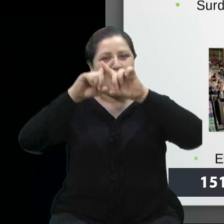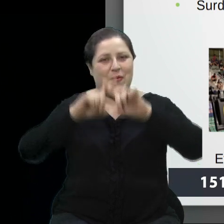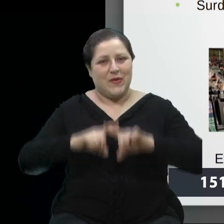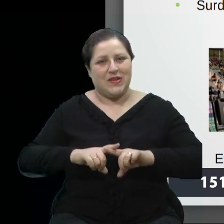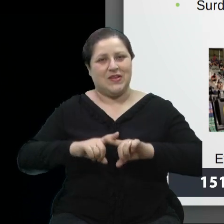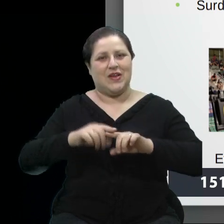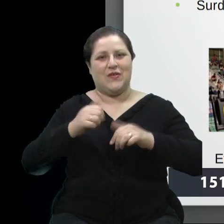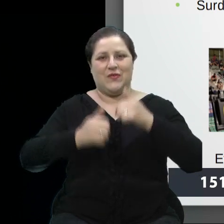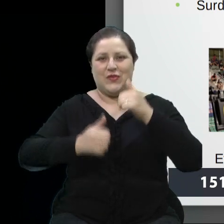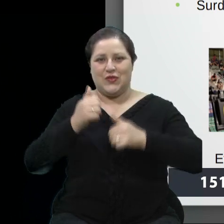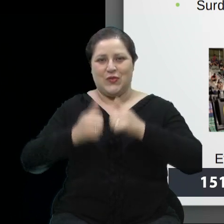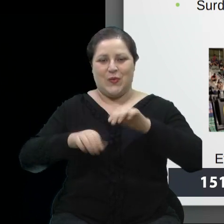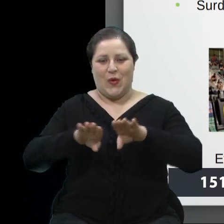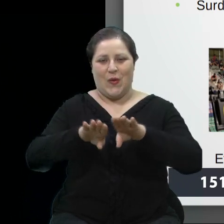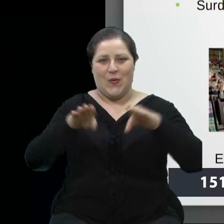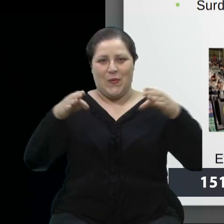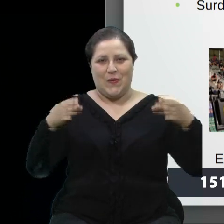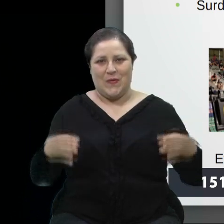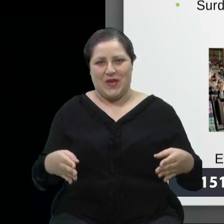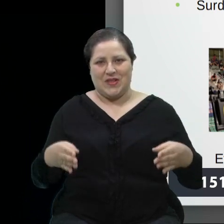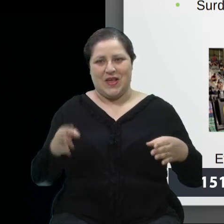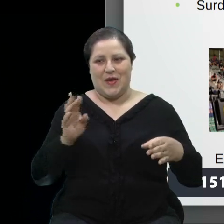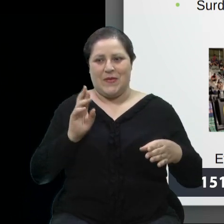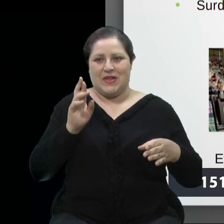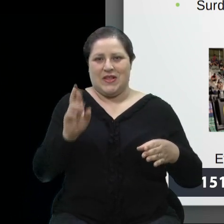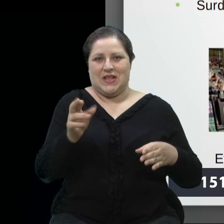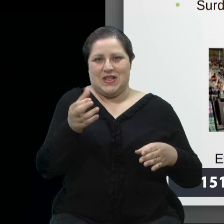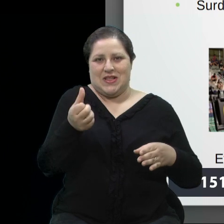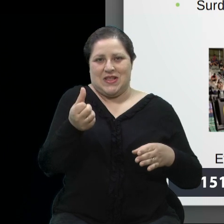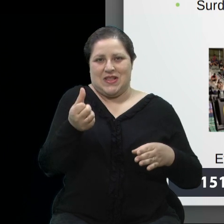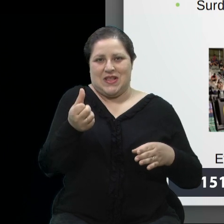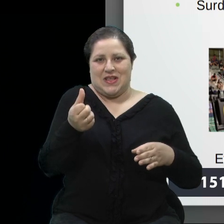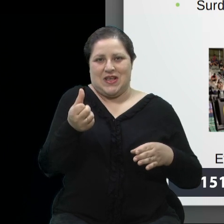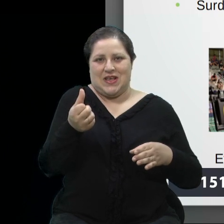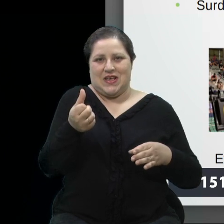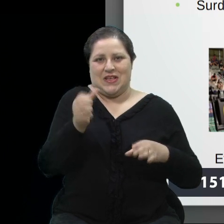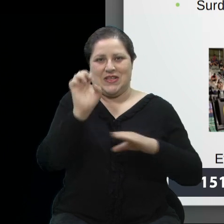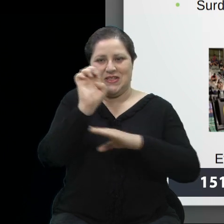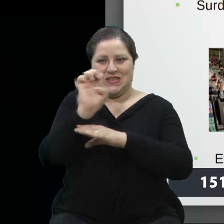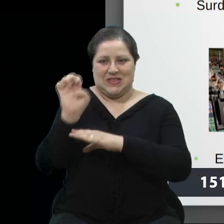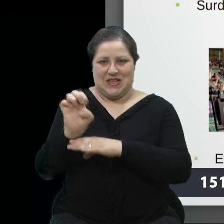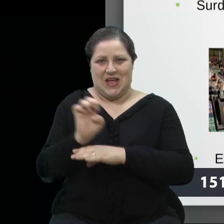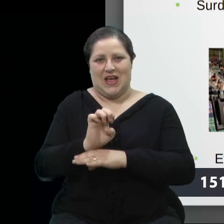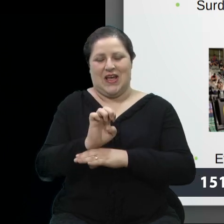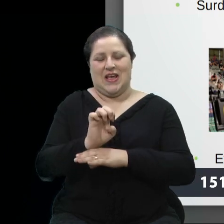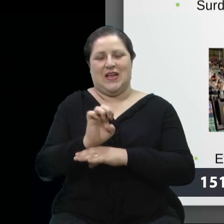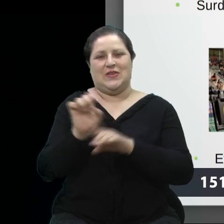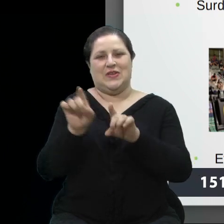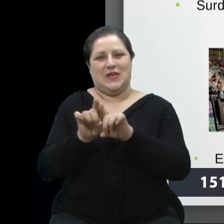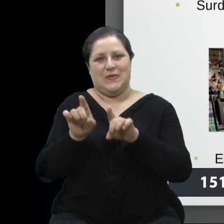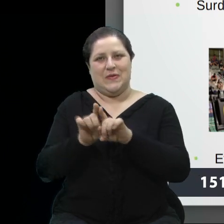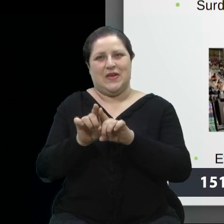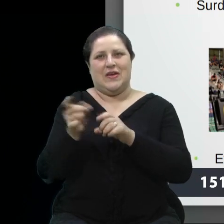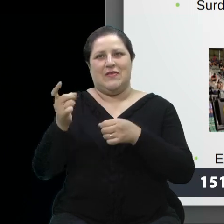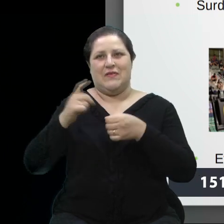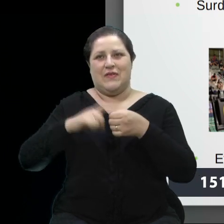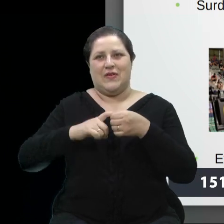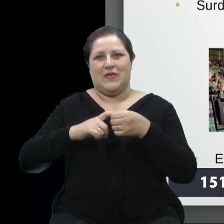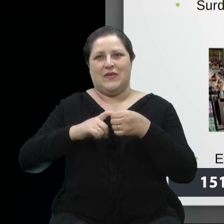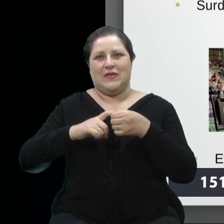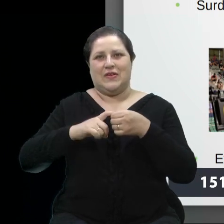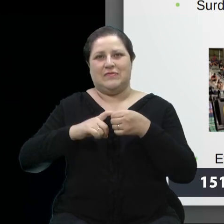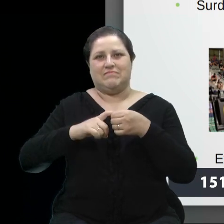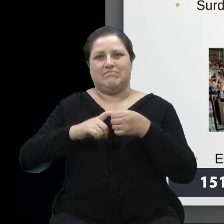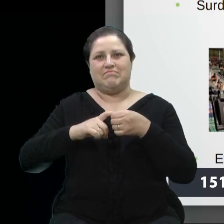6 estados representados, a meia maratona de Caxias, que volta esse ano ao calendário. O Recreio da Juventude recebeu a etapa nacional